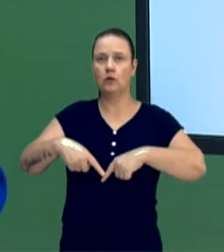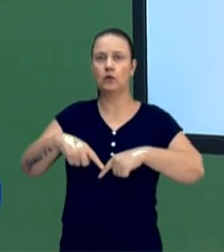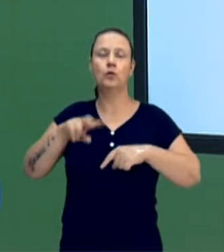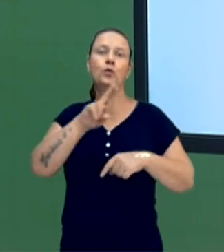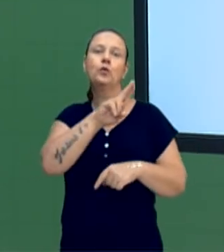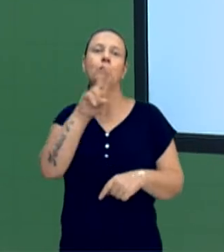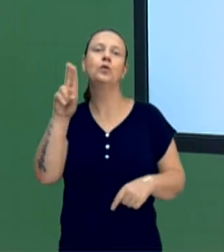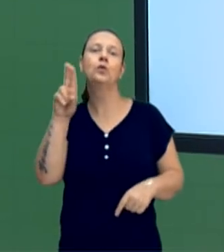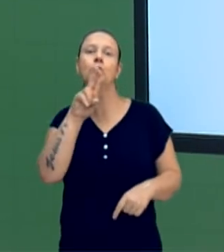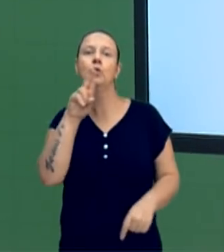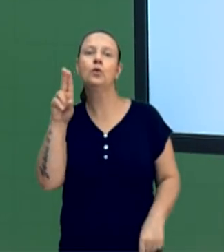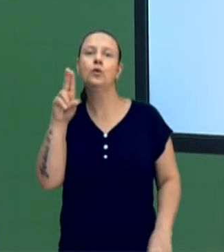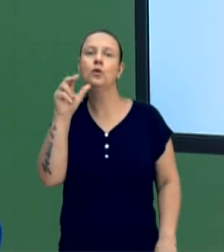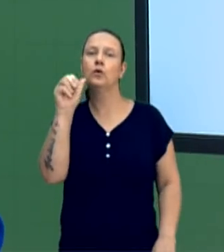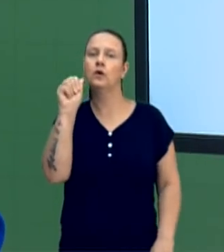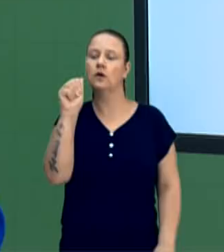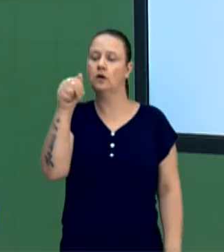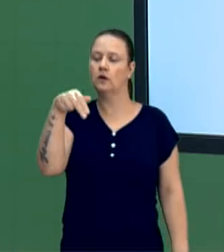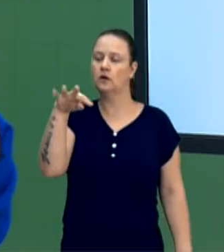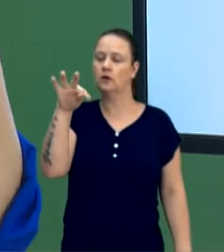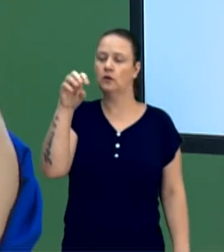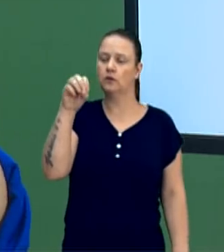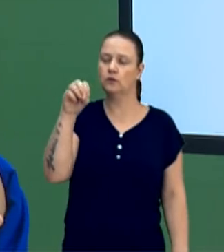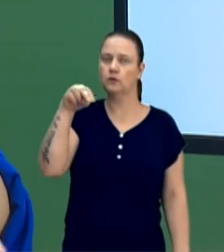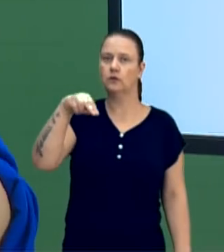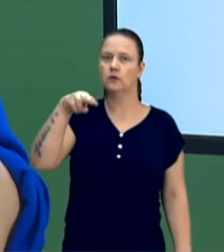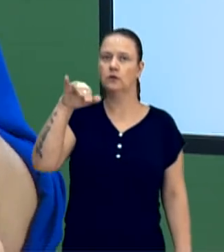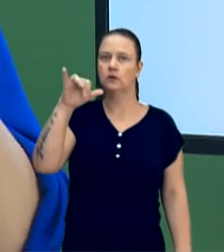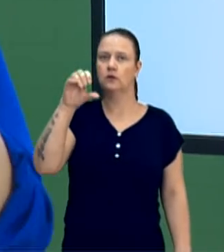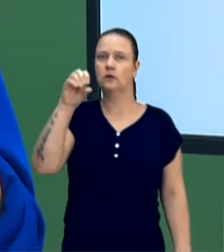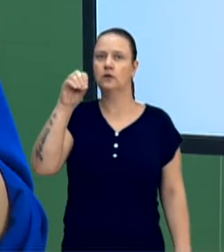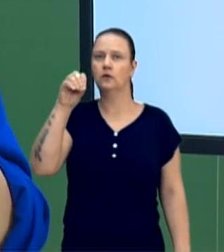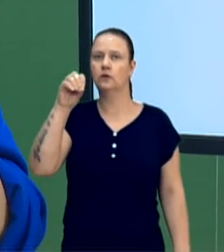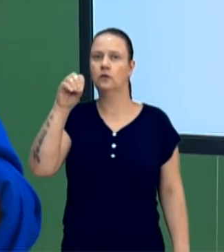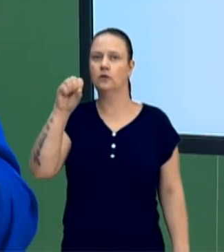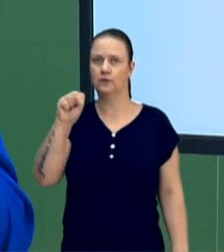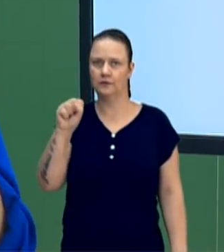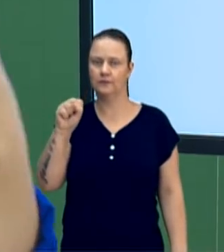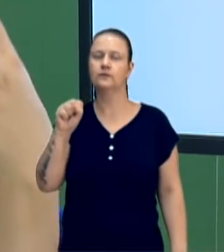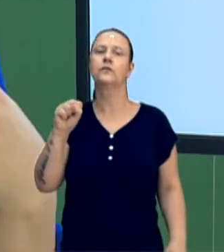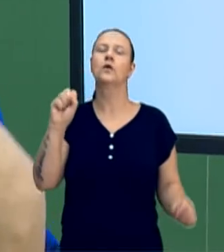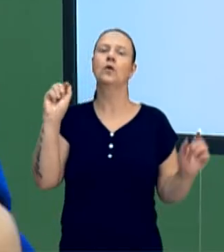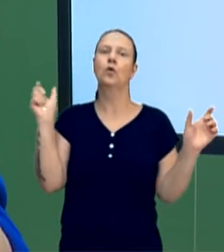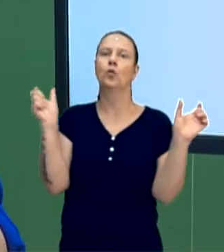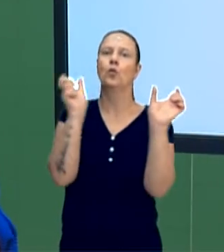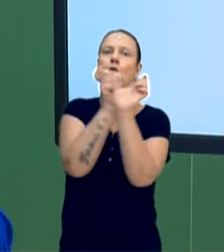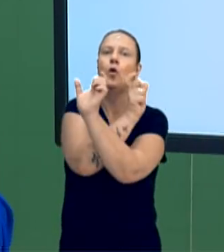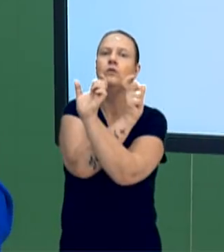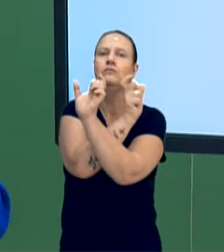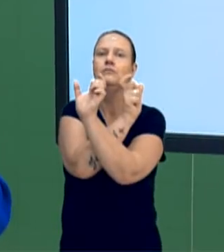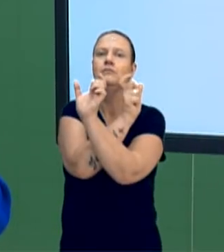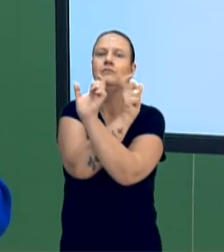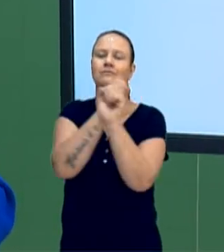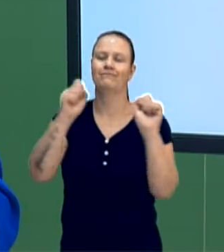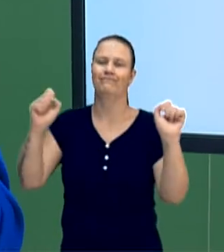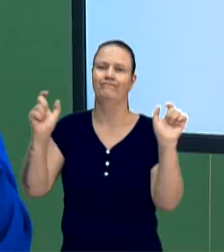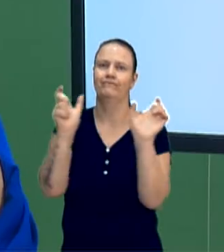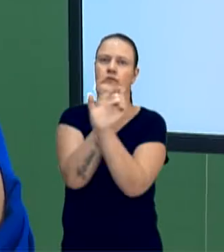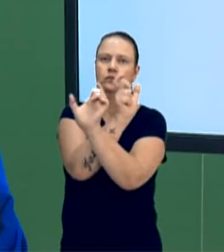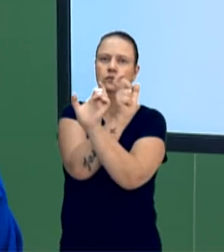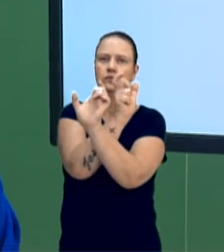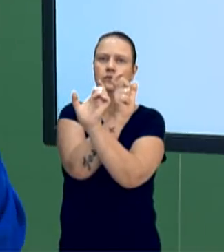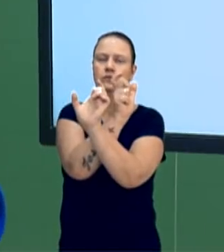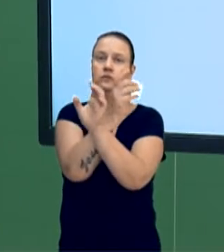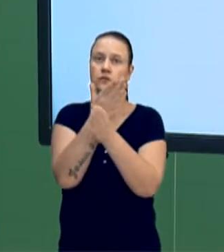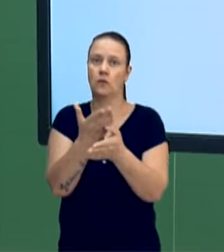nós chamamos de antônimos. Tudo bem? Lembra que nós vimos já os sinônimos? Sinônimos